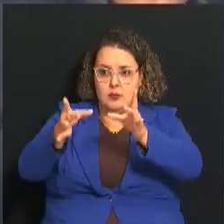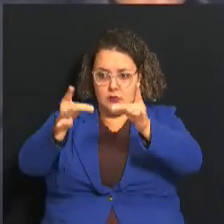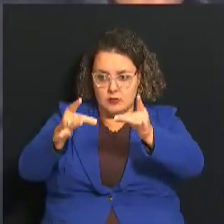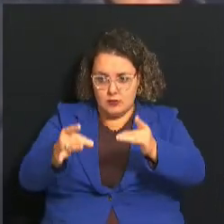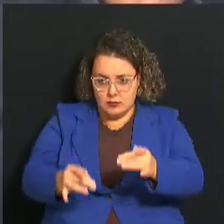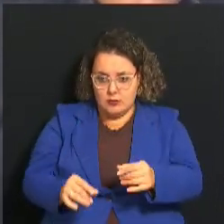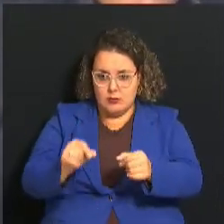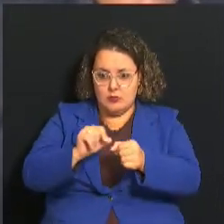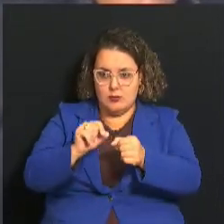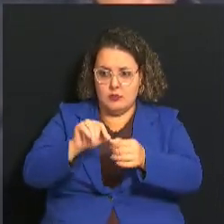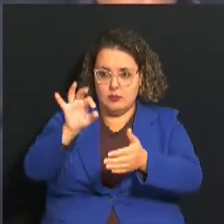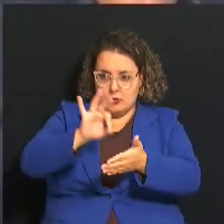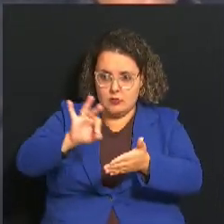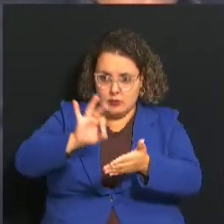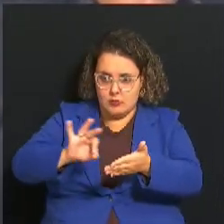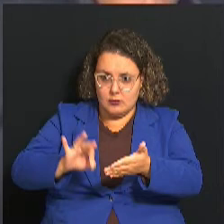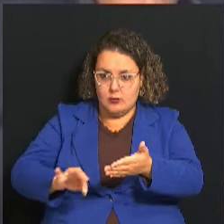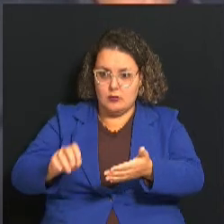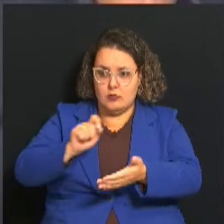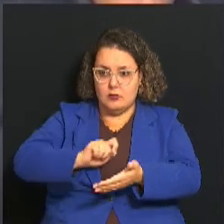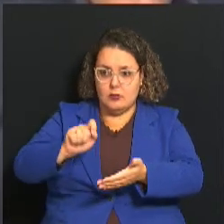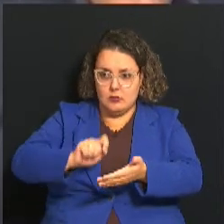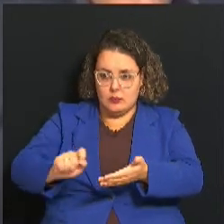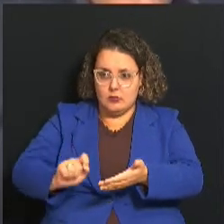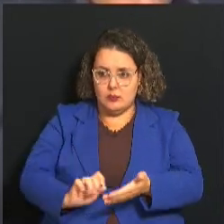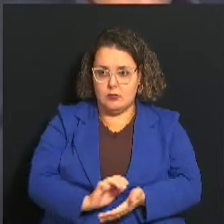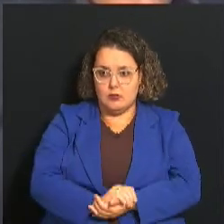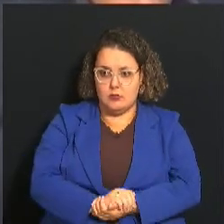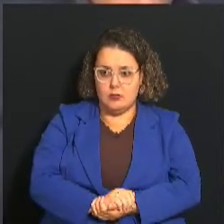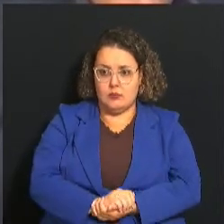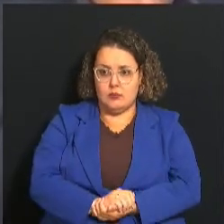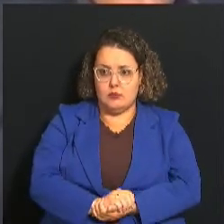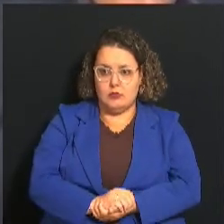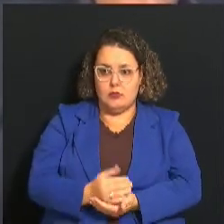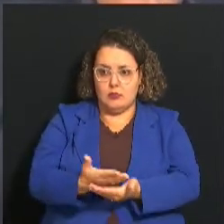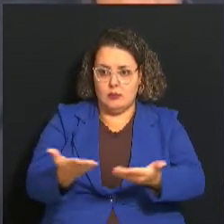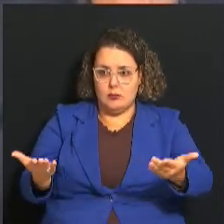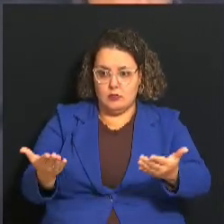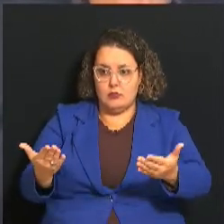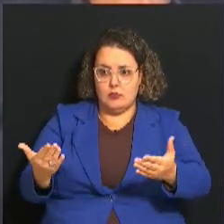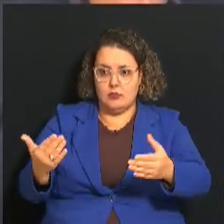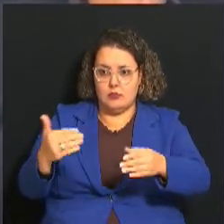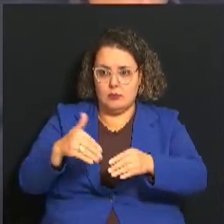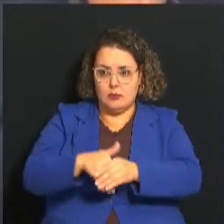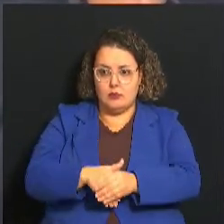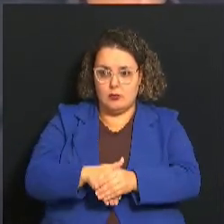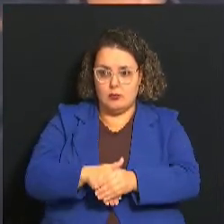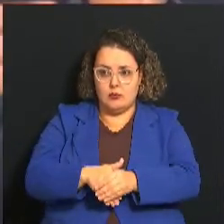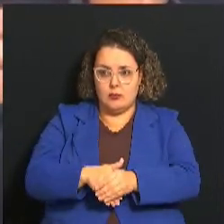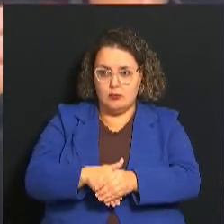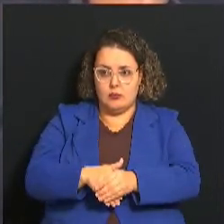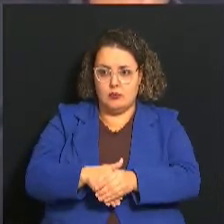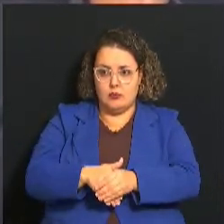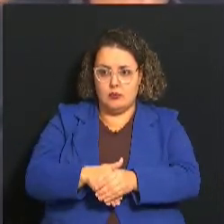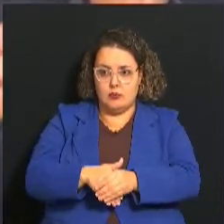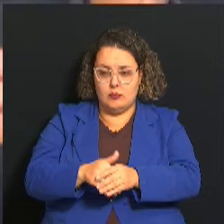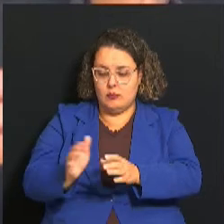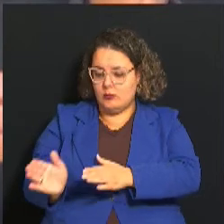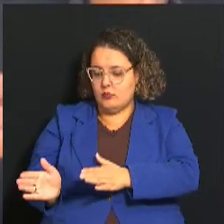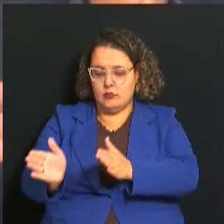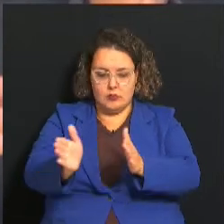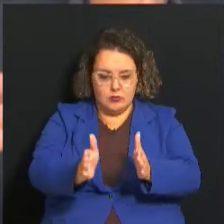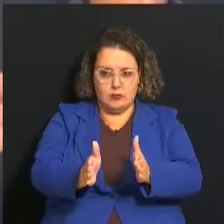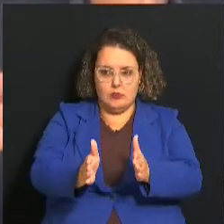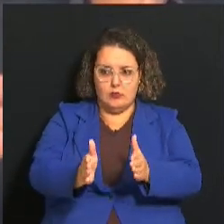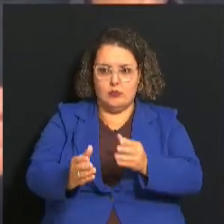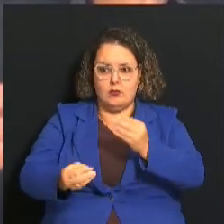feitas e correções que a gente anotou, submeter a aprovação desse regimento, que minimamente ele está dando um rumo de como a